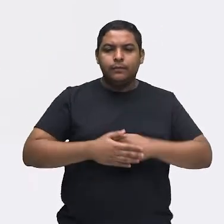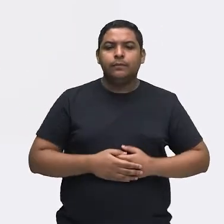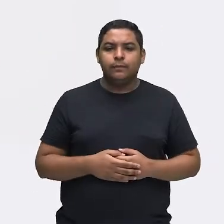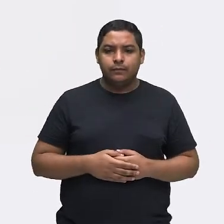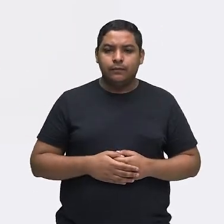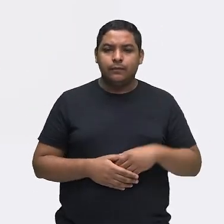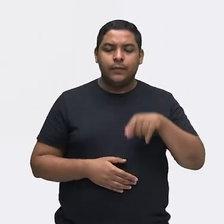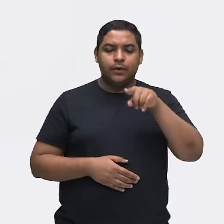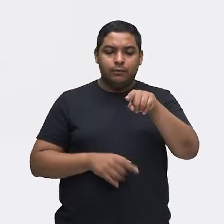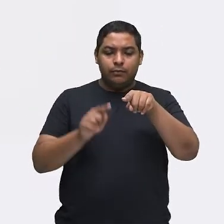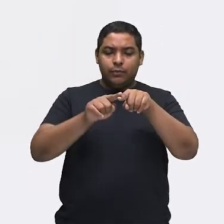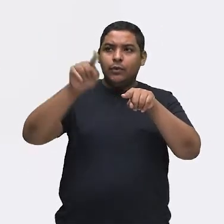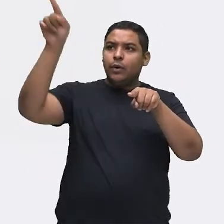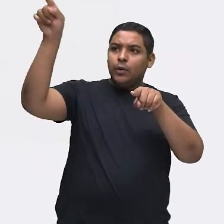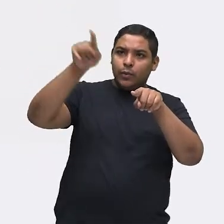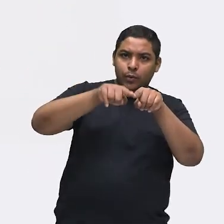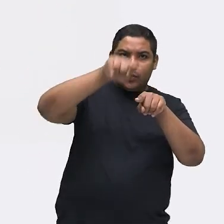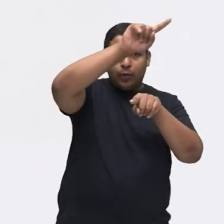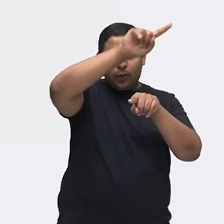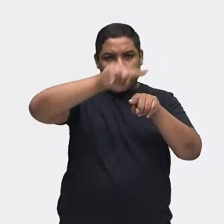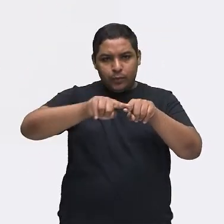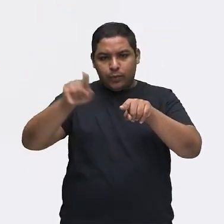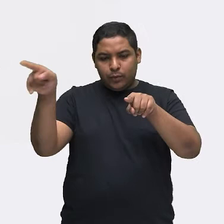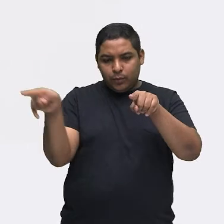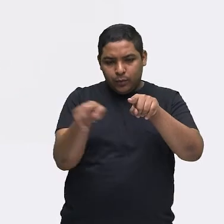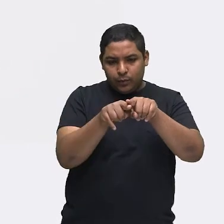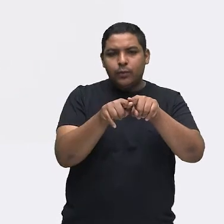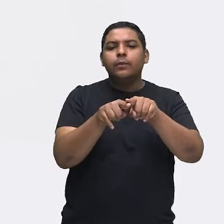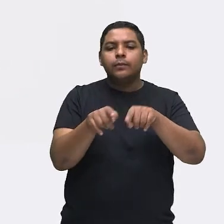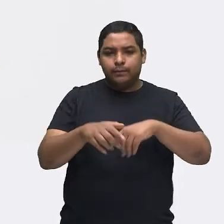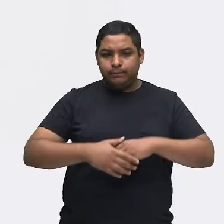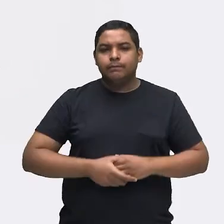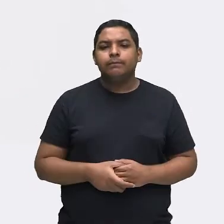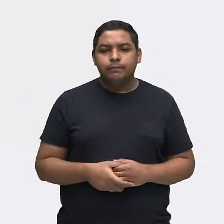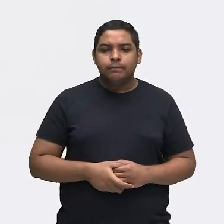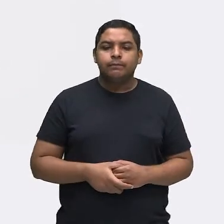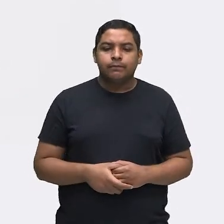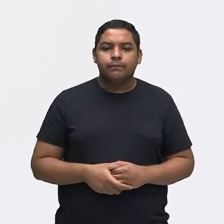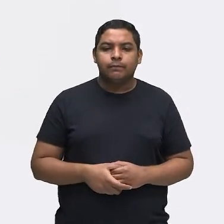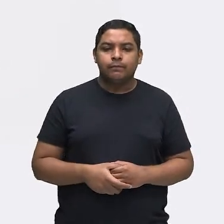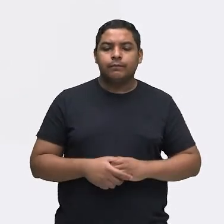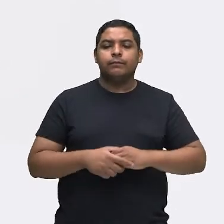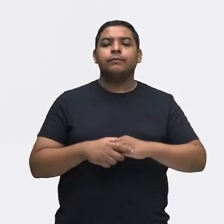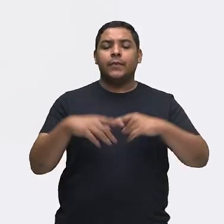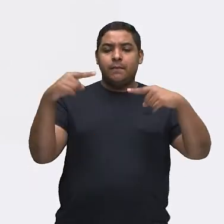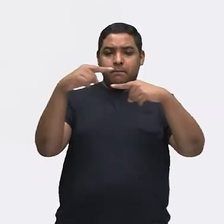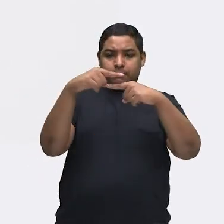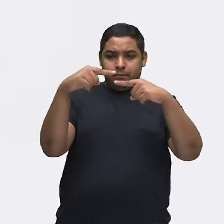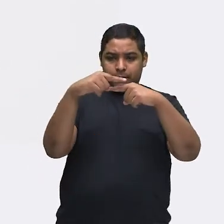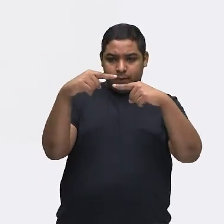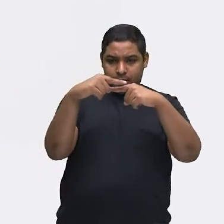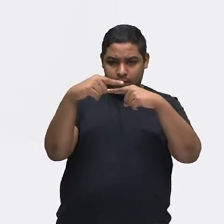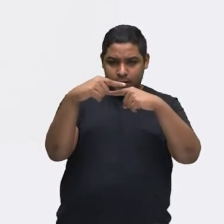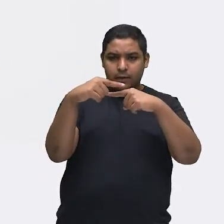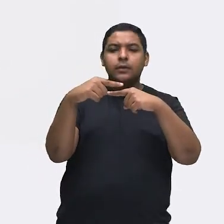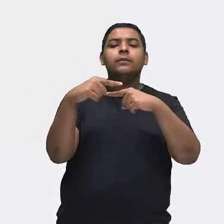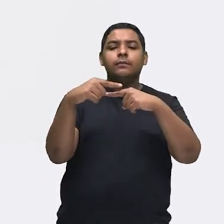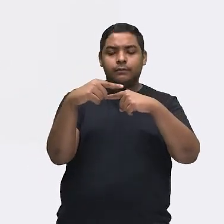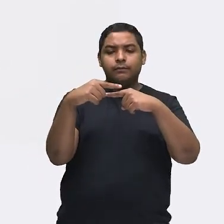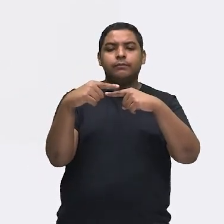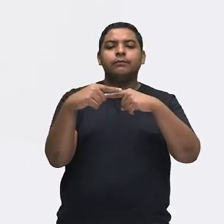convergente, elas vão na mesma direção de um ponto. Então, e paralelas, que é uma próxima à outra.